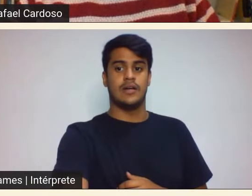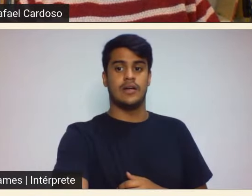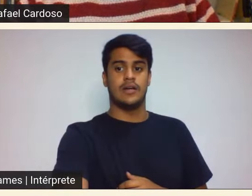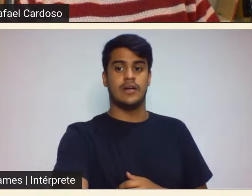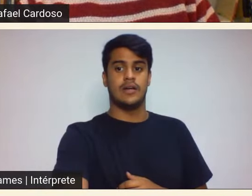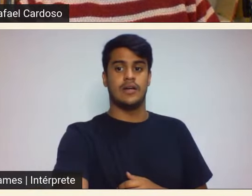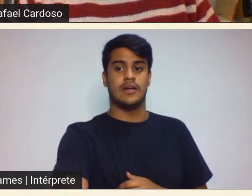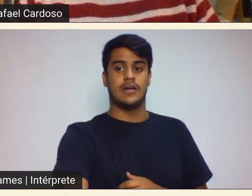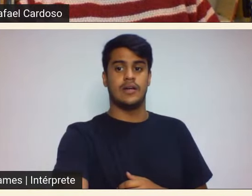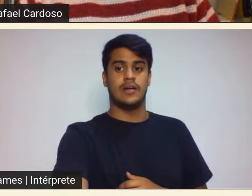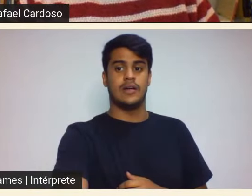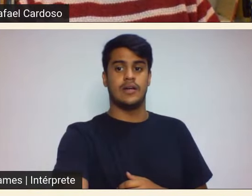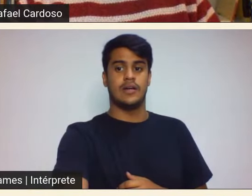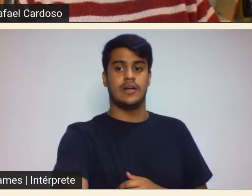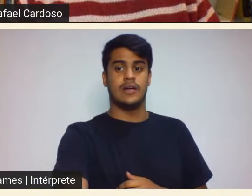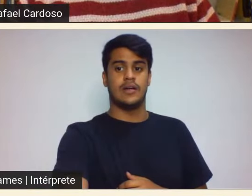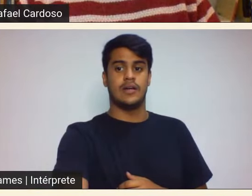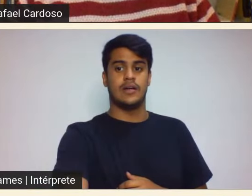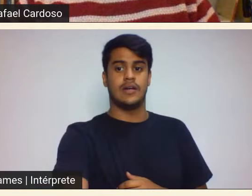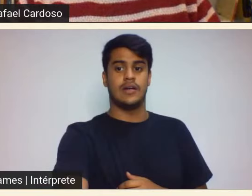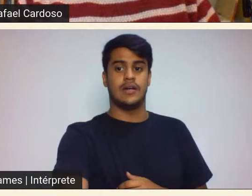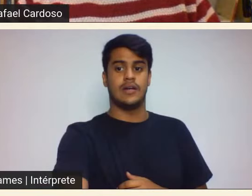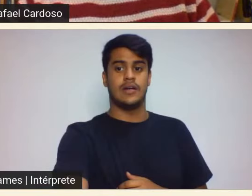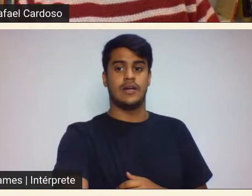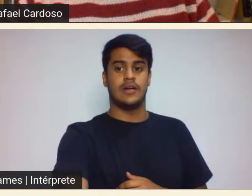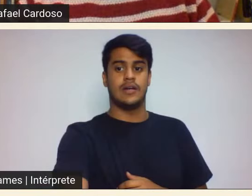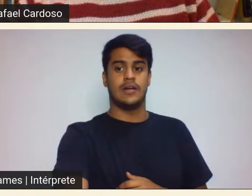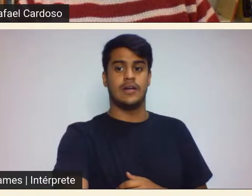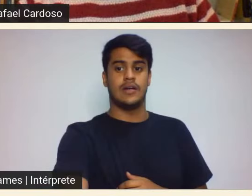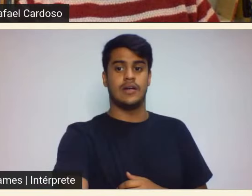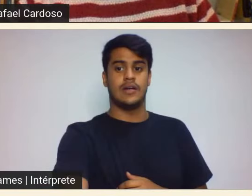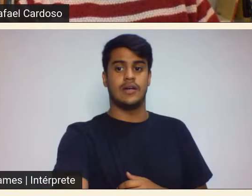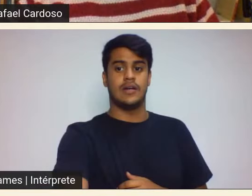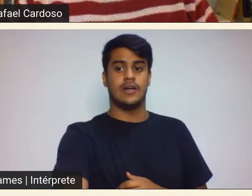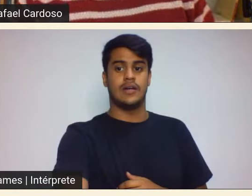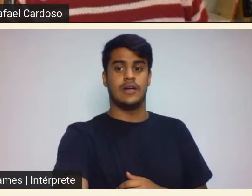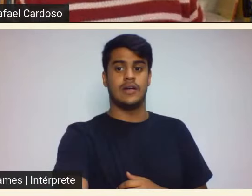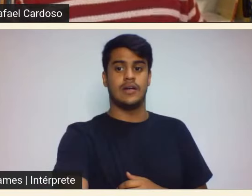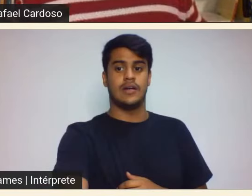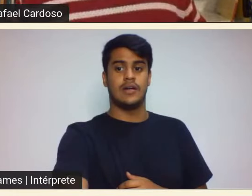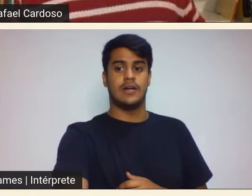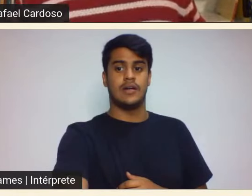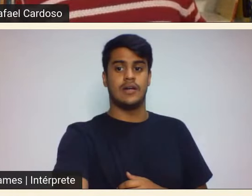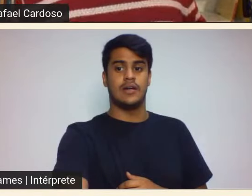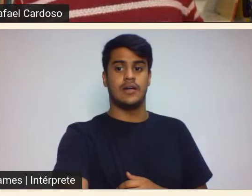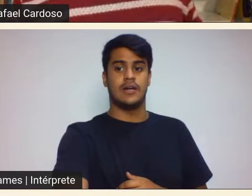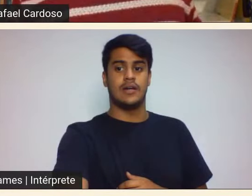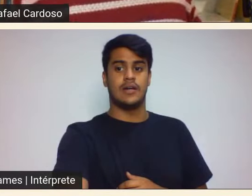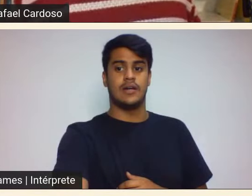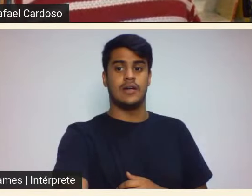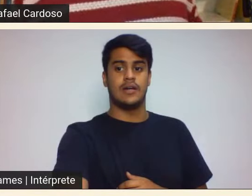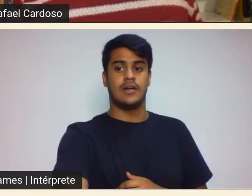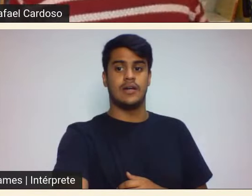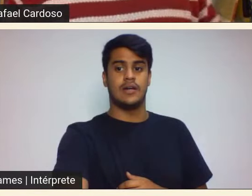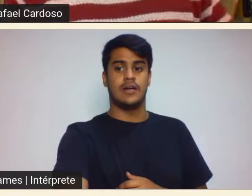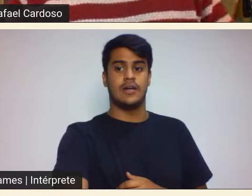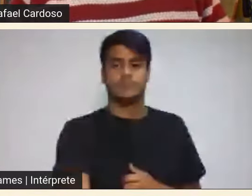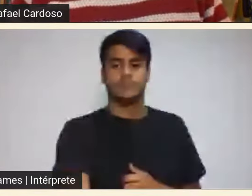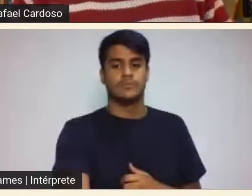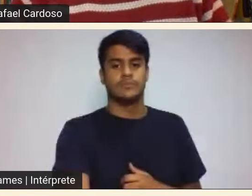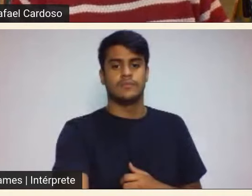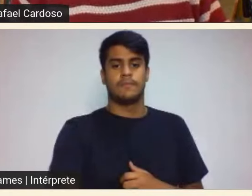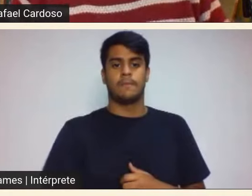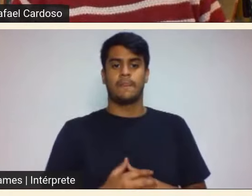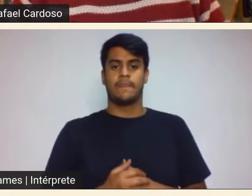um fato um pouco irônico até, né? Colocar essa imagem da Tarsila, esse autorretrato da Tarsila